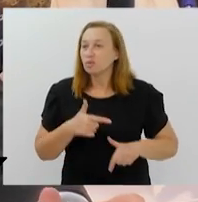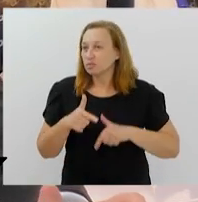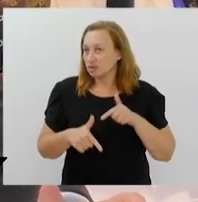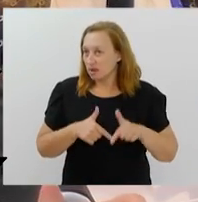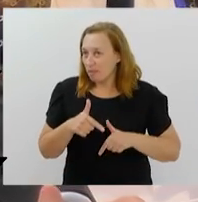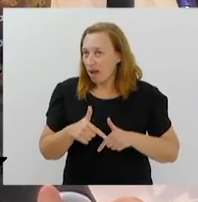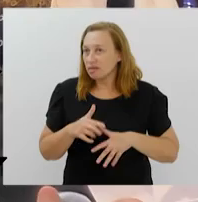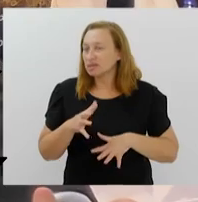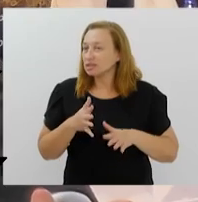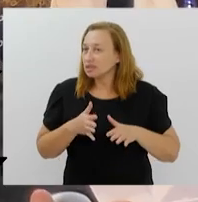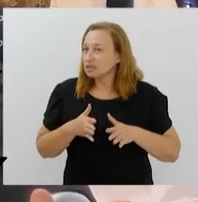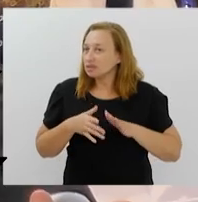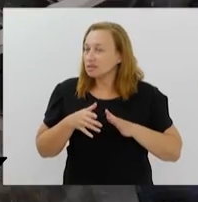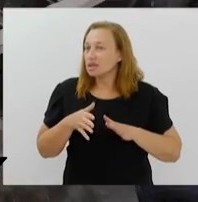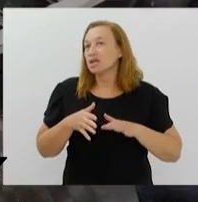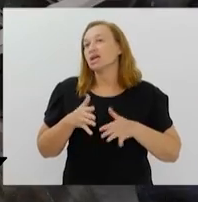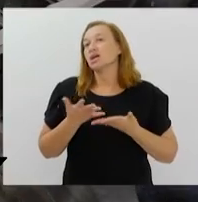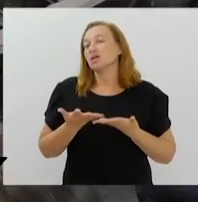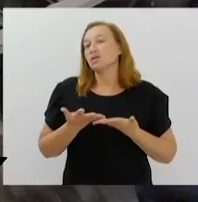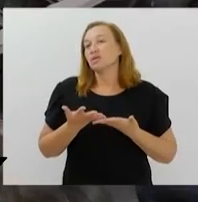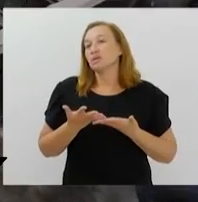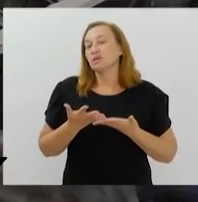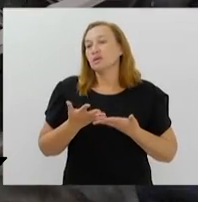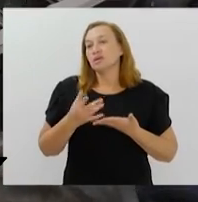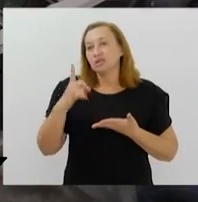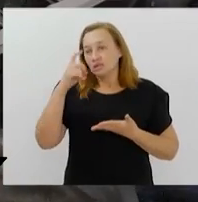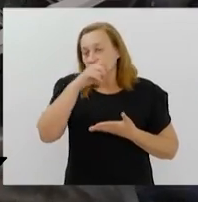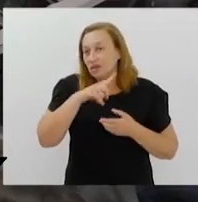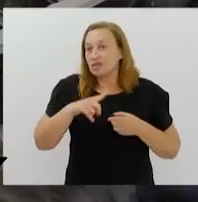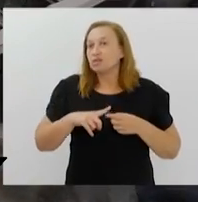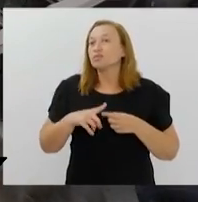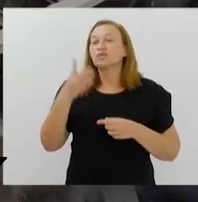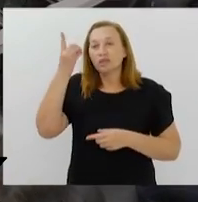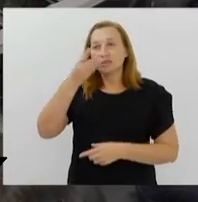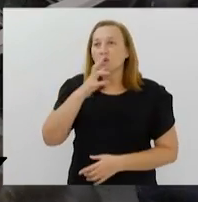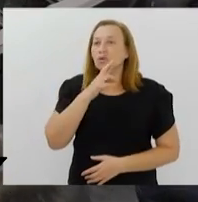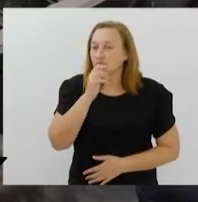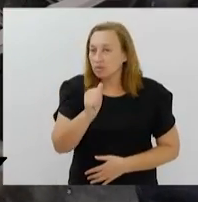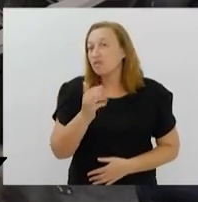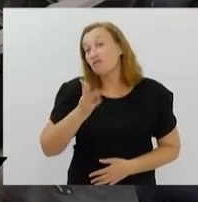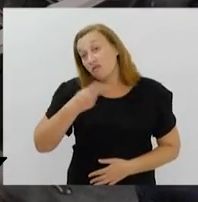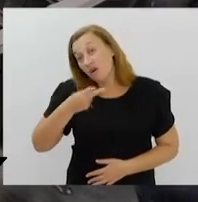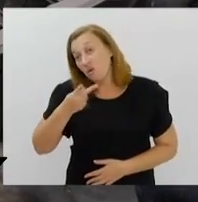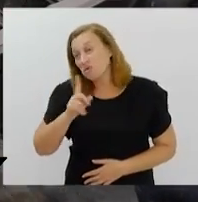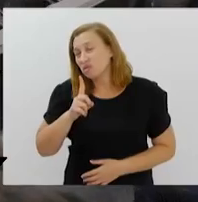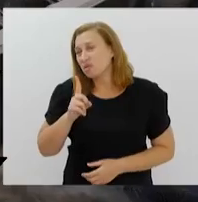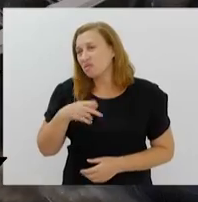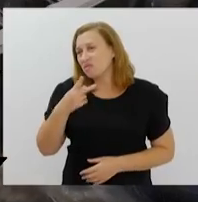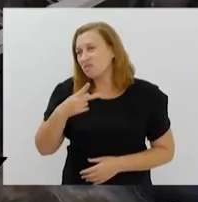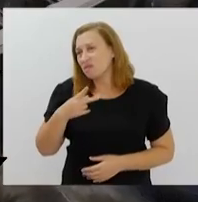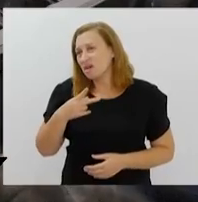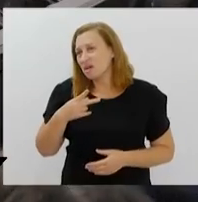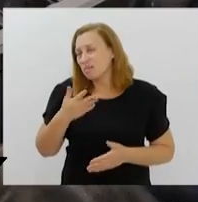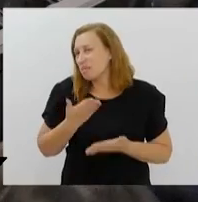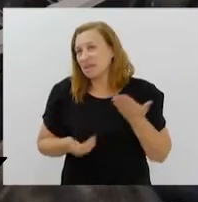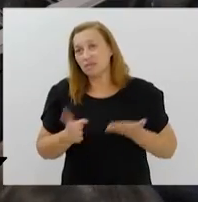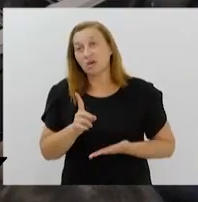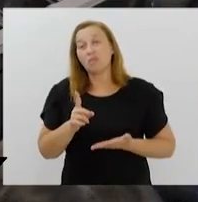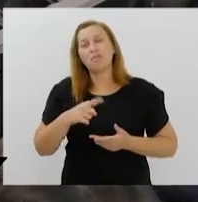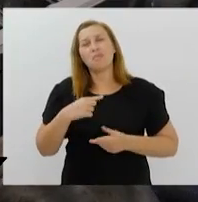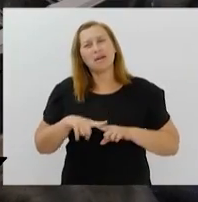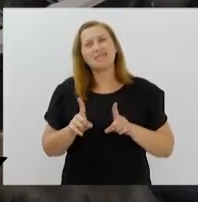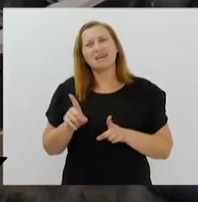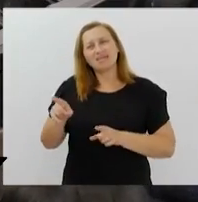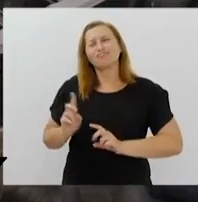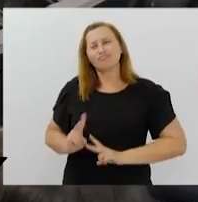acredito o deputado Rodrigo Amorim falou isso aqui a pressão é gigantesca absurda nós não estamos parando não ganhamos todas até agora mas Eles continuam